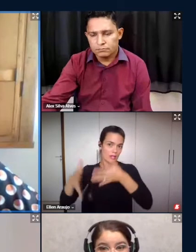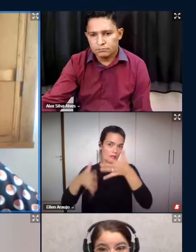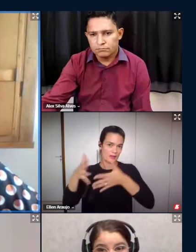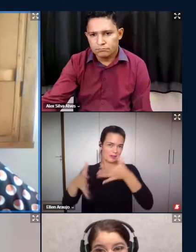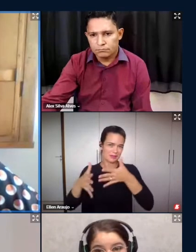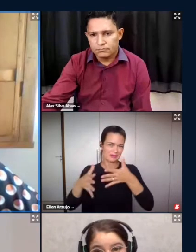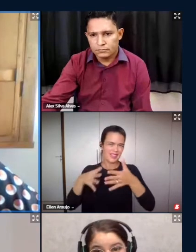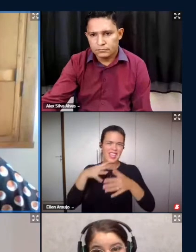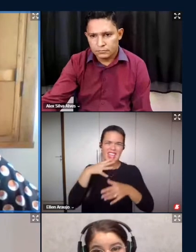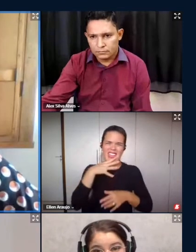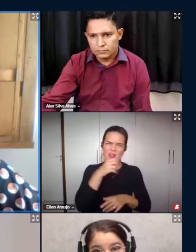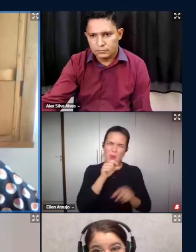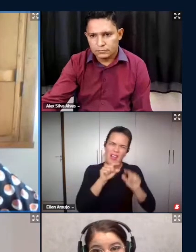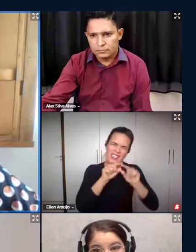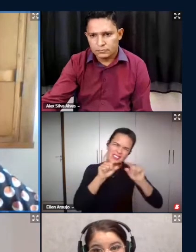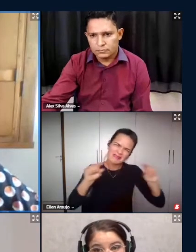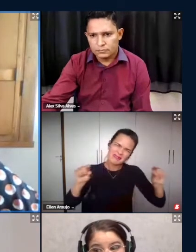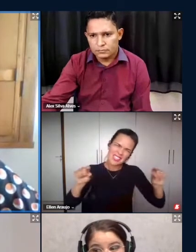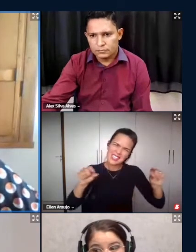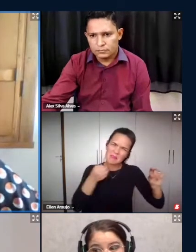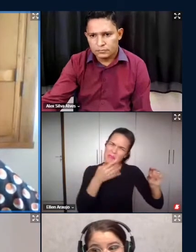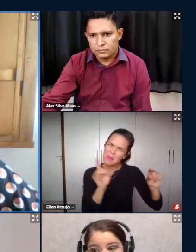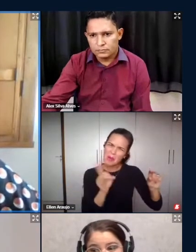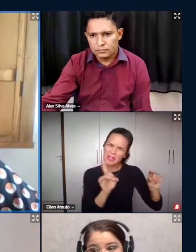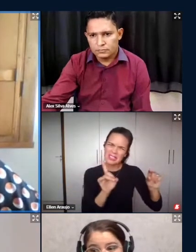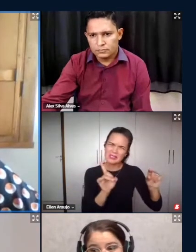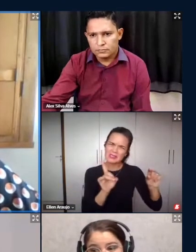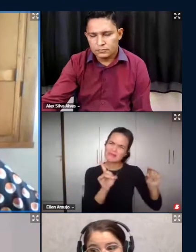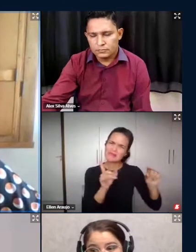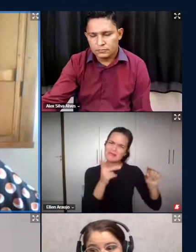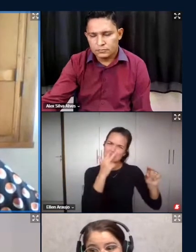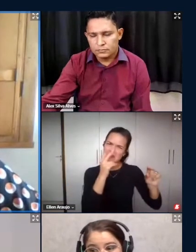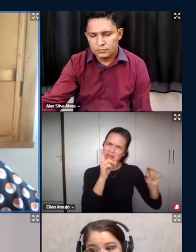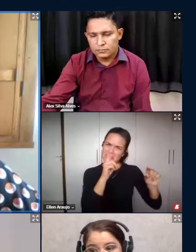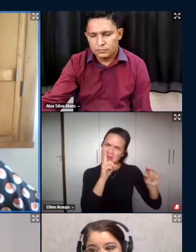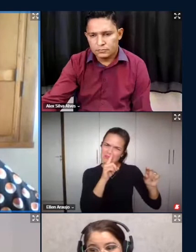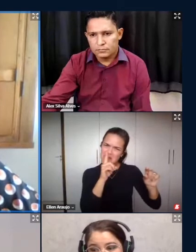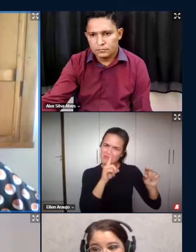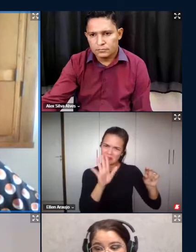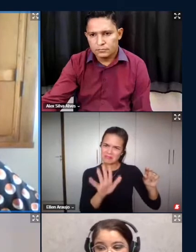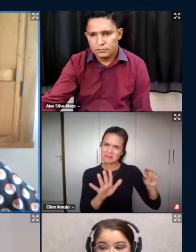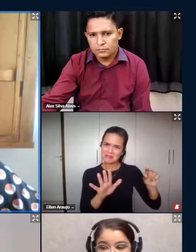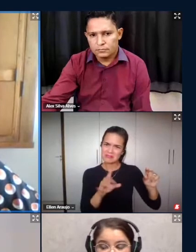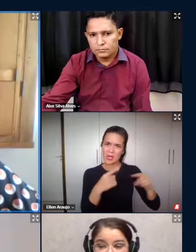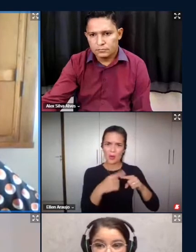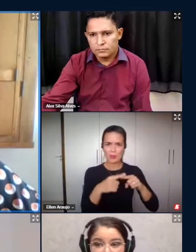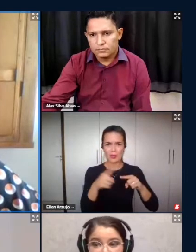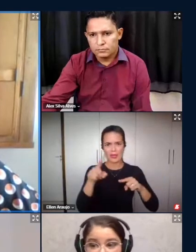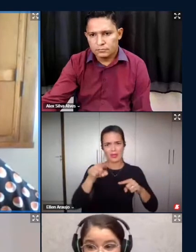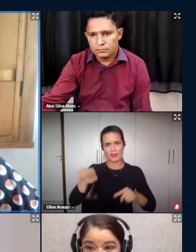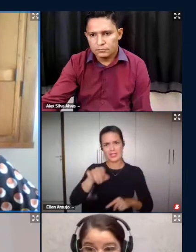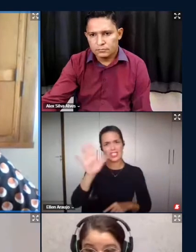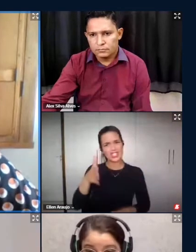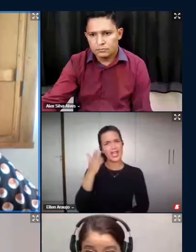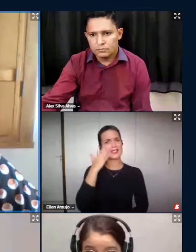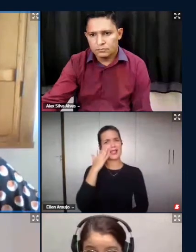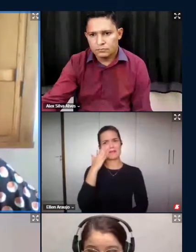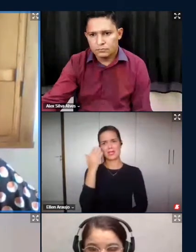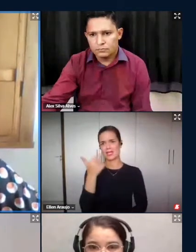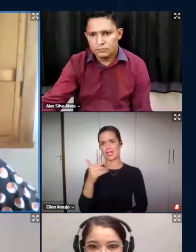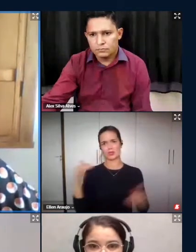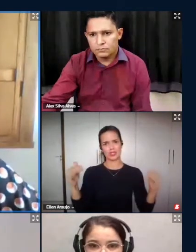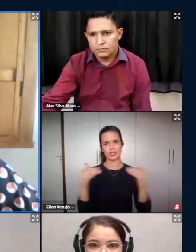não ficou boa, porque, na verdade, tu já sabias que não tinha os equivalentes. Então, não houve